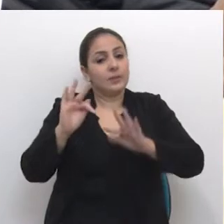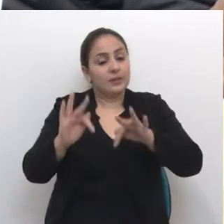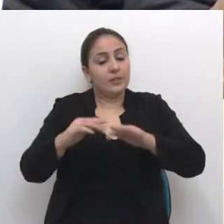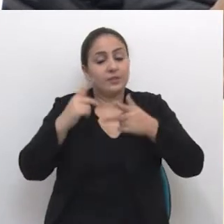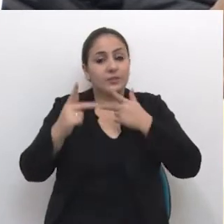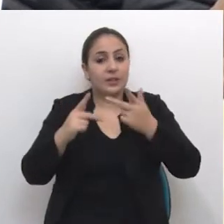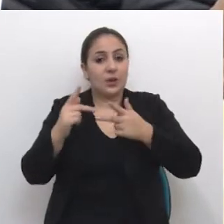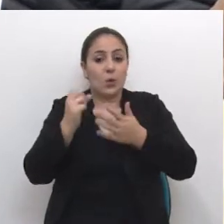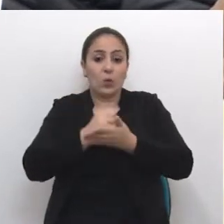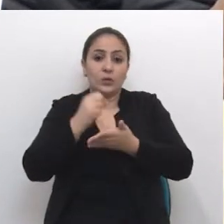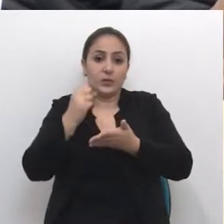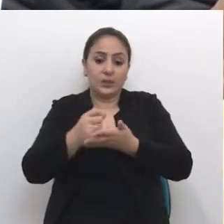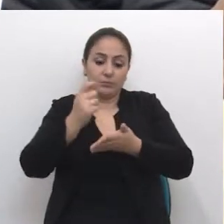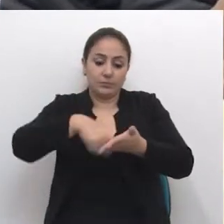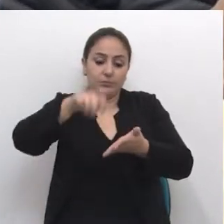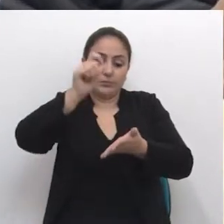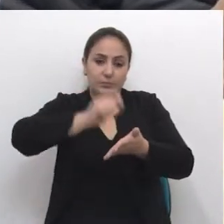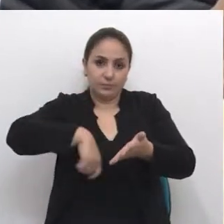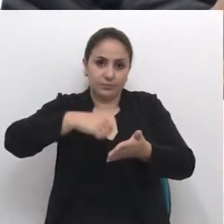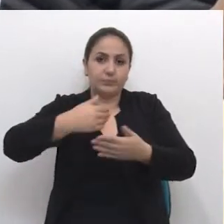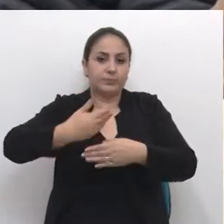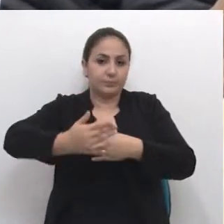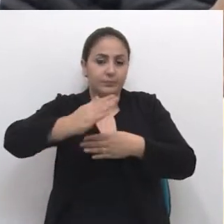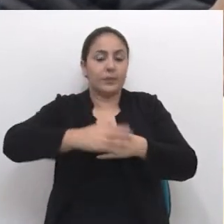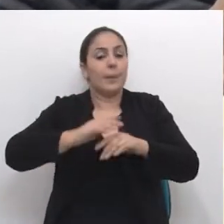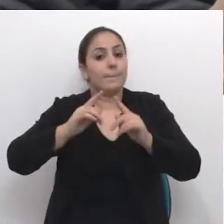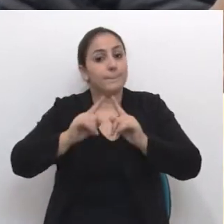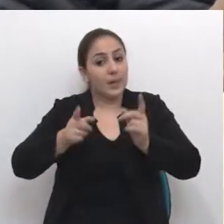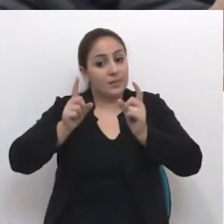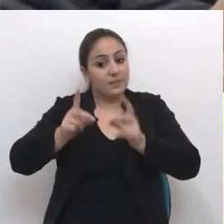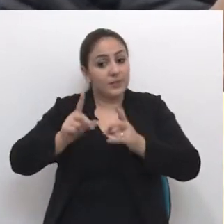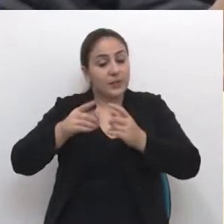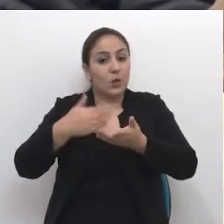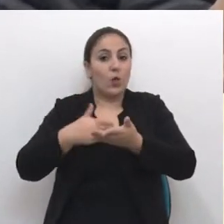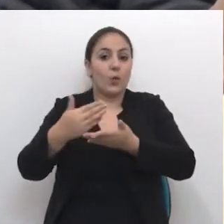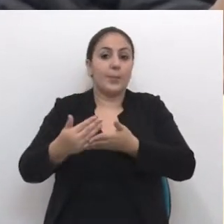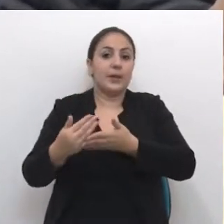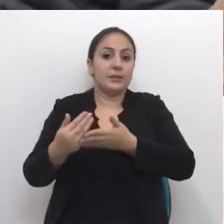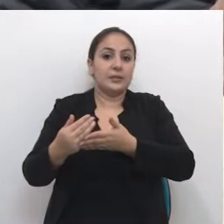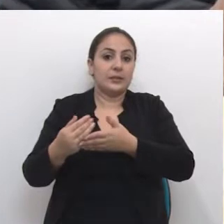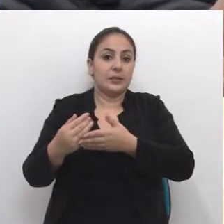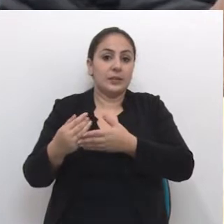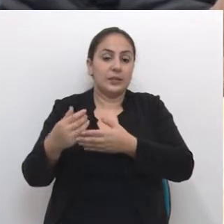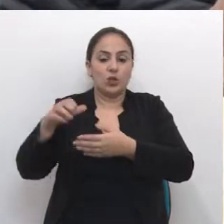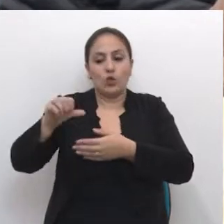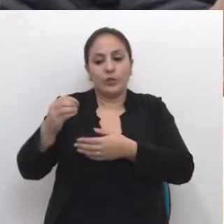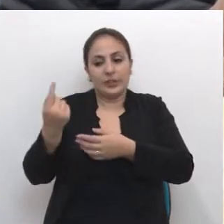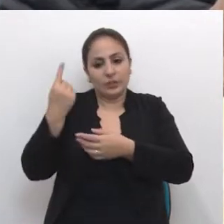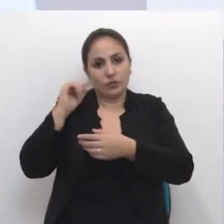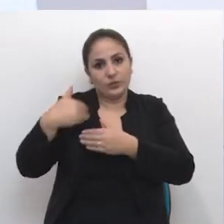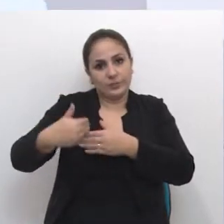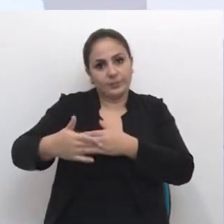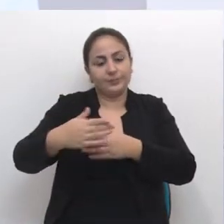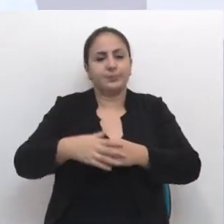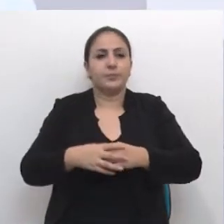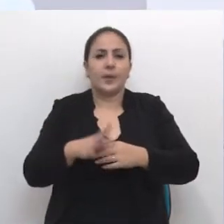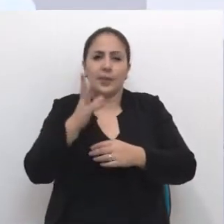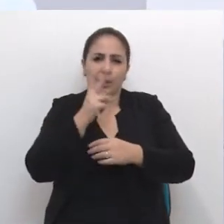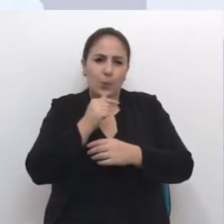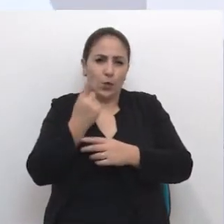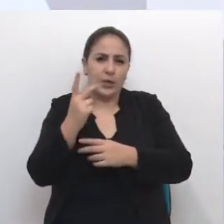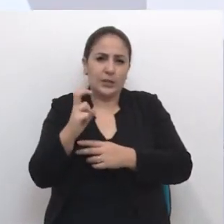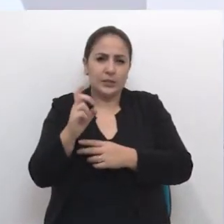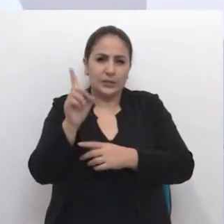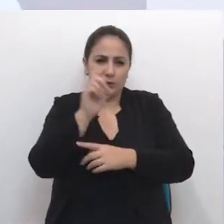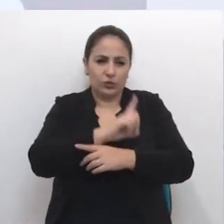que o contrato deve ser assinado em breve, mas a venda inicia nos próximos 90 dias. Vai demorar 15 dias